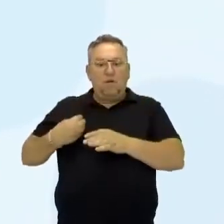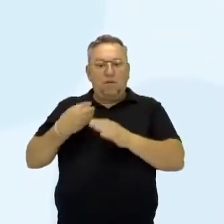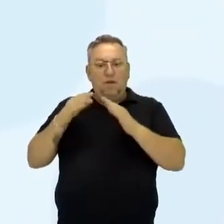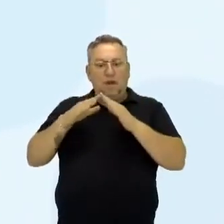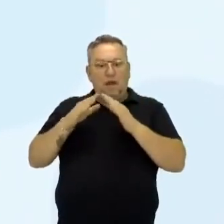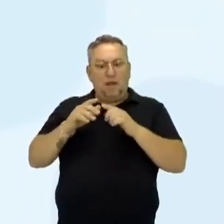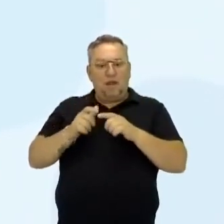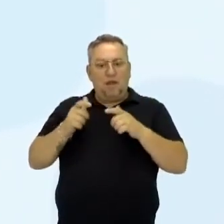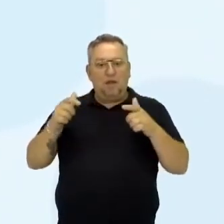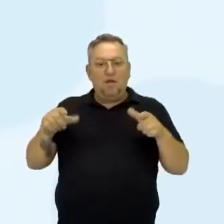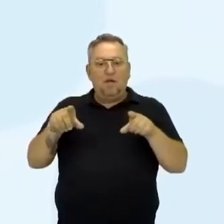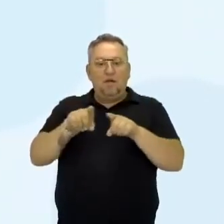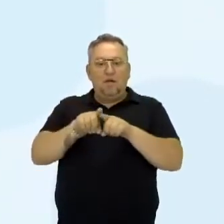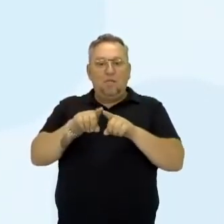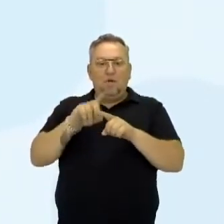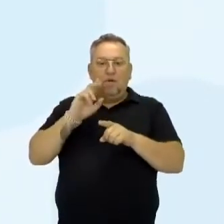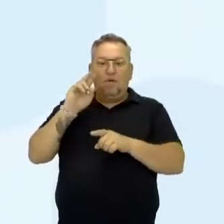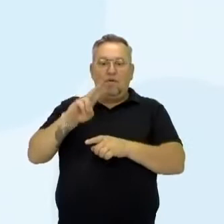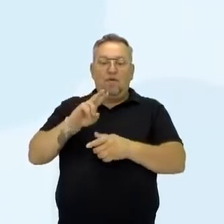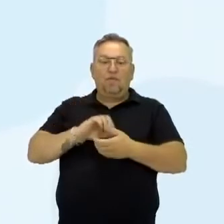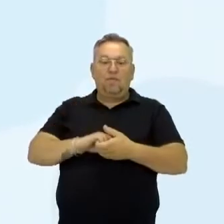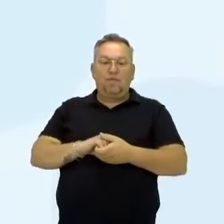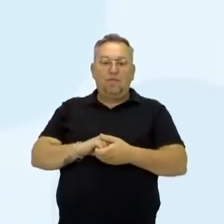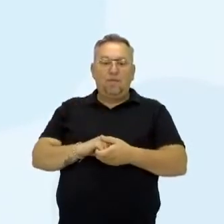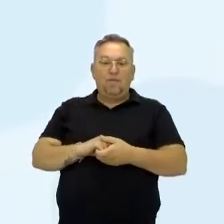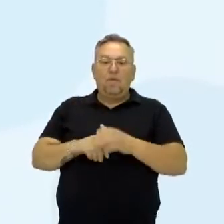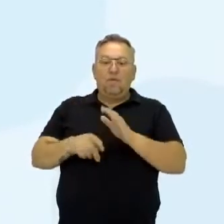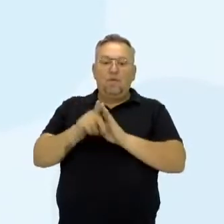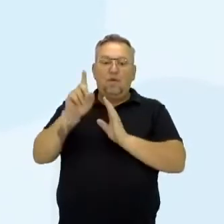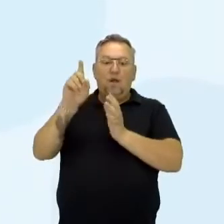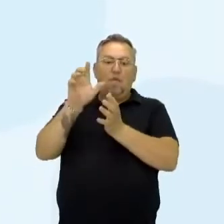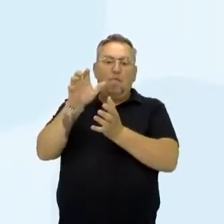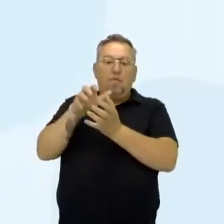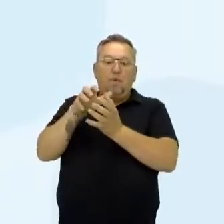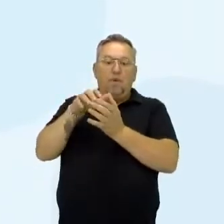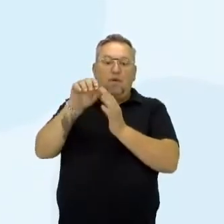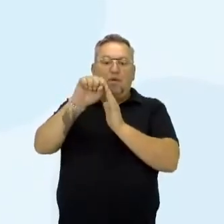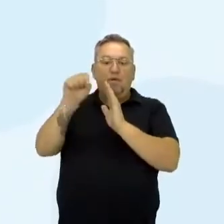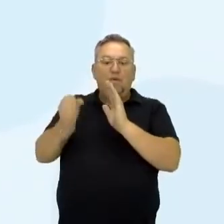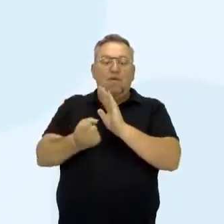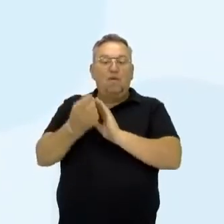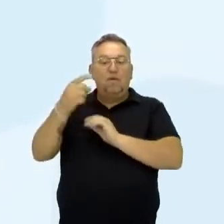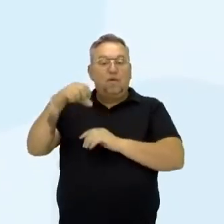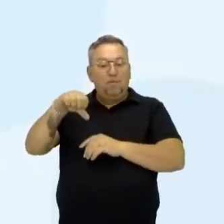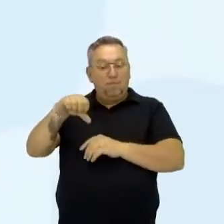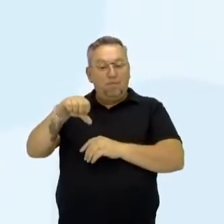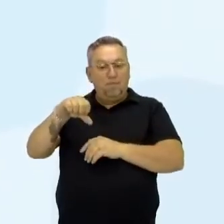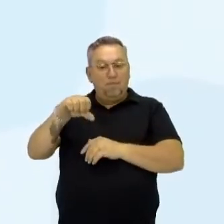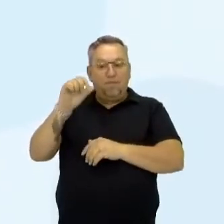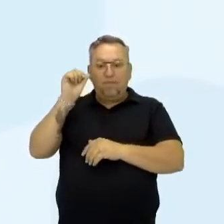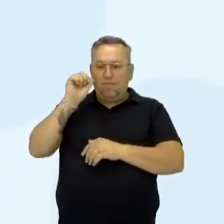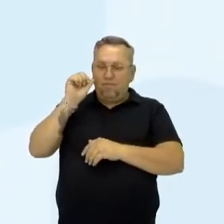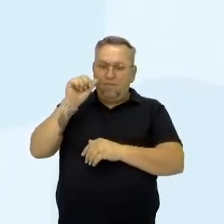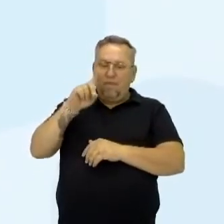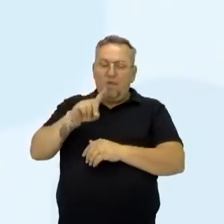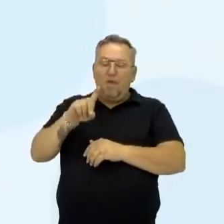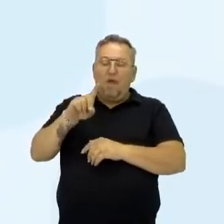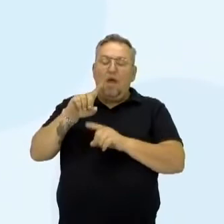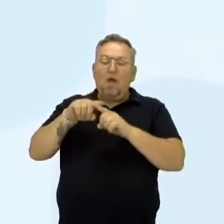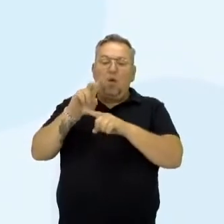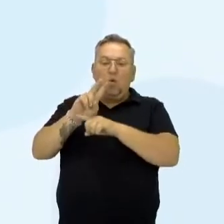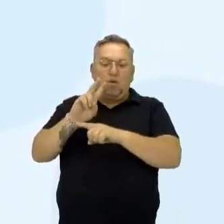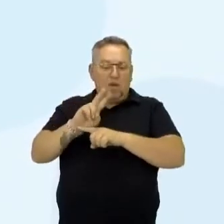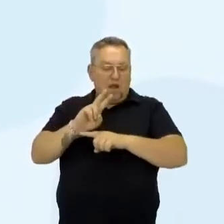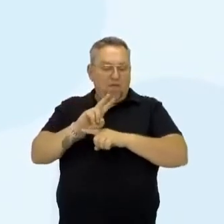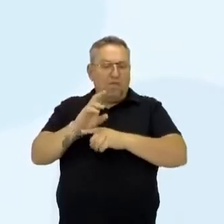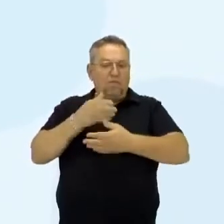grande, Eugen Keller e sua babá em Pernambuco, século XIX. Então a mulher que servia ali de ama, mulher escravizada